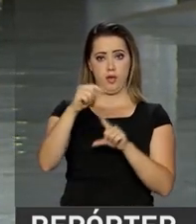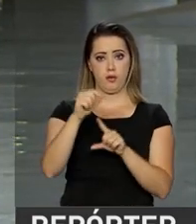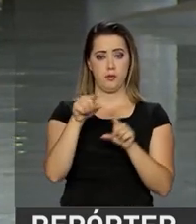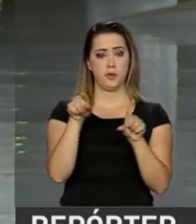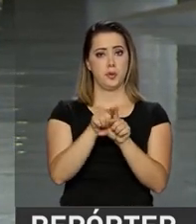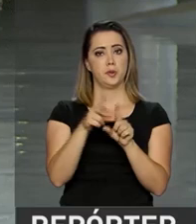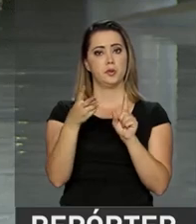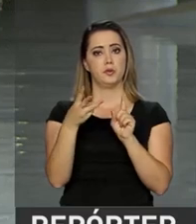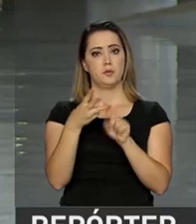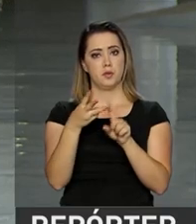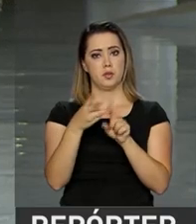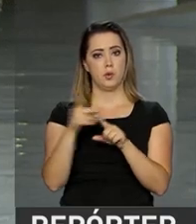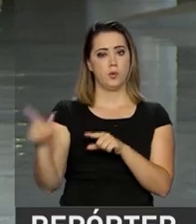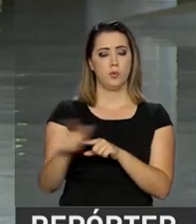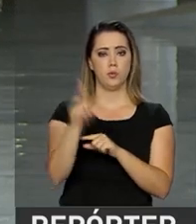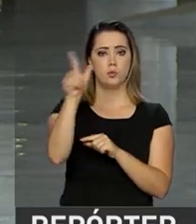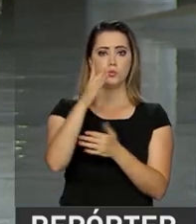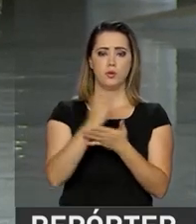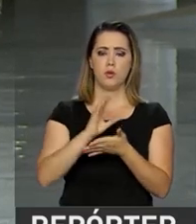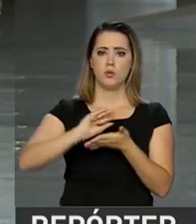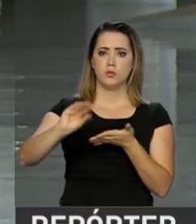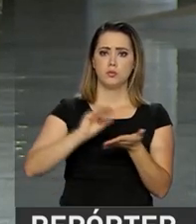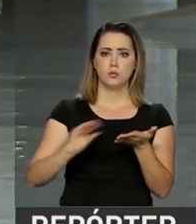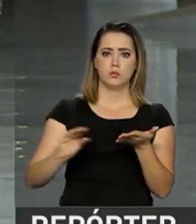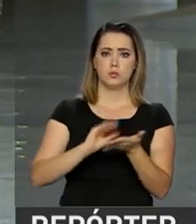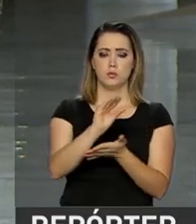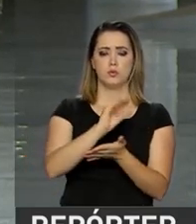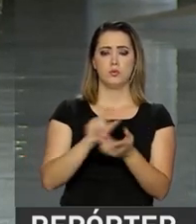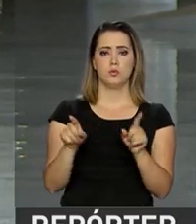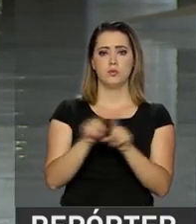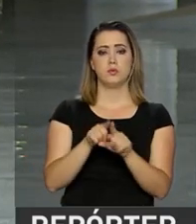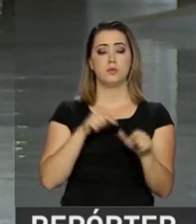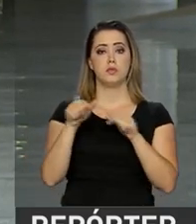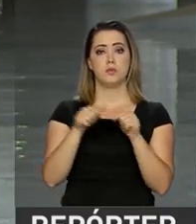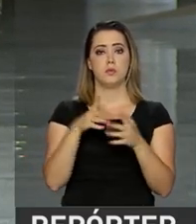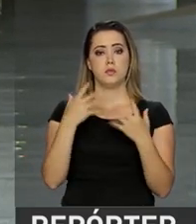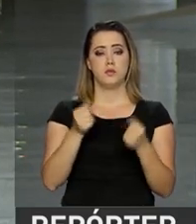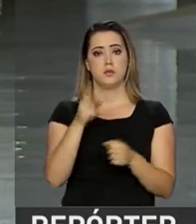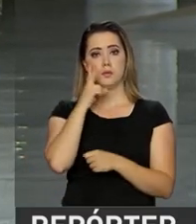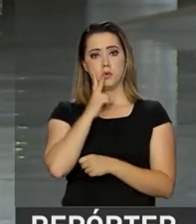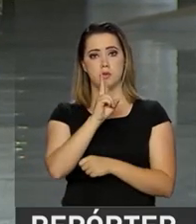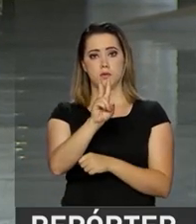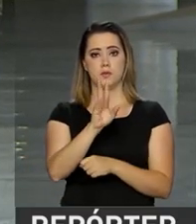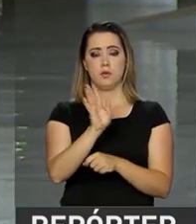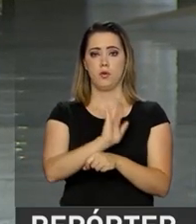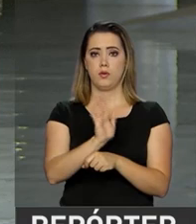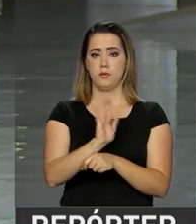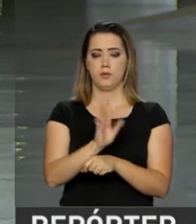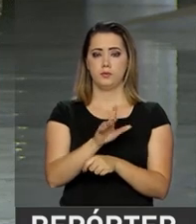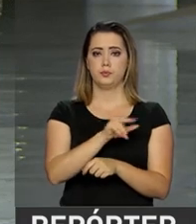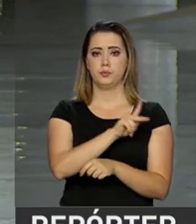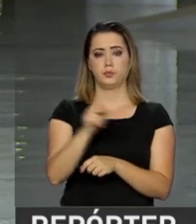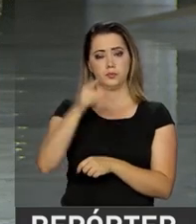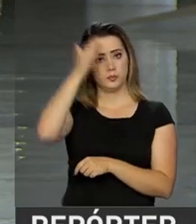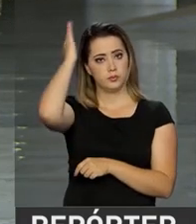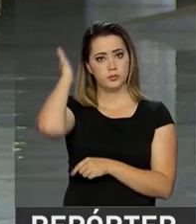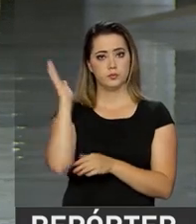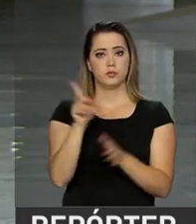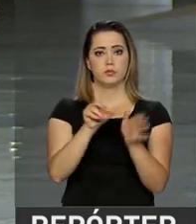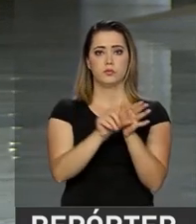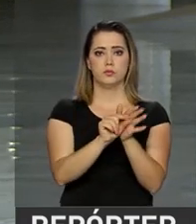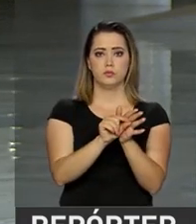do fundo de garantia do tempo de serviço para os trabalhadores vamos agora assistir ao vídeo do presidente Michel Temer